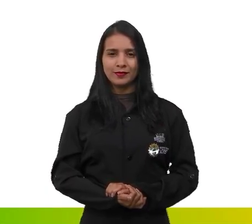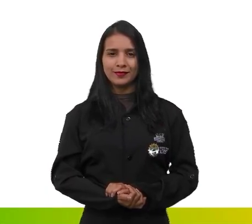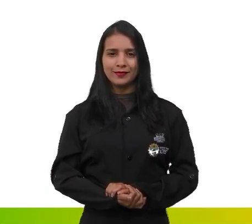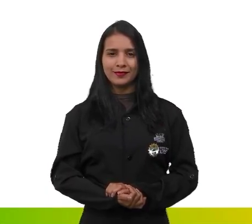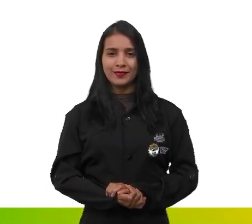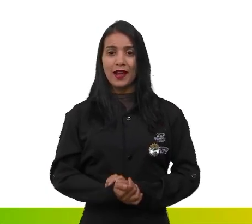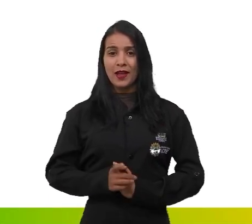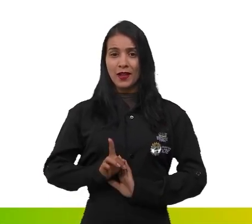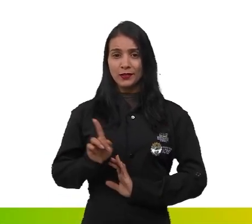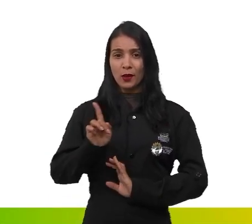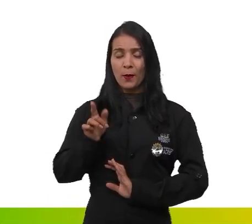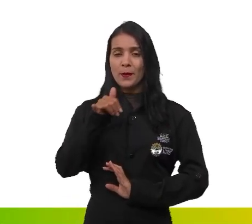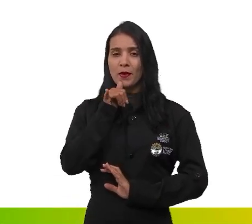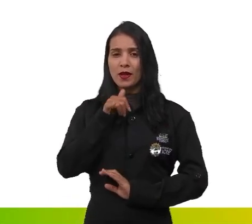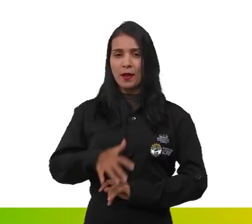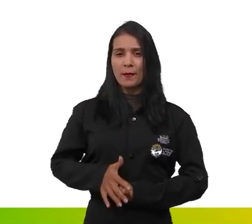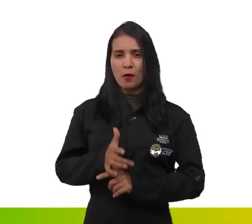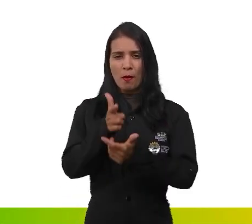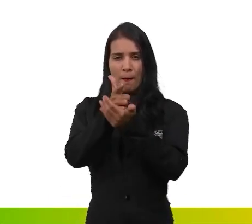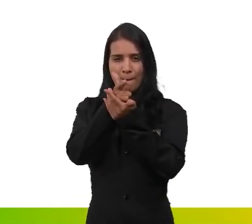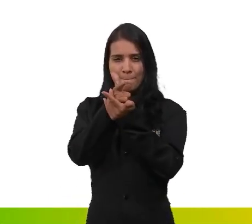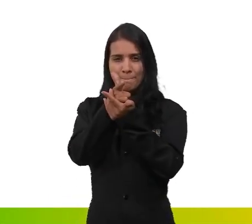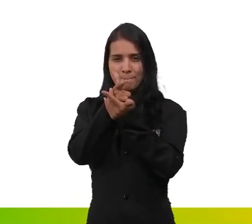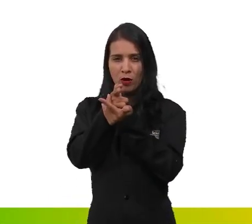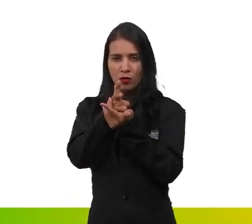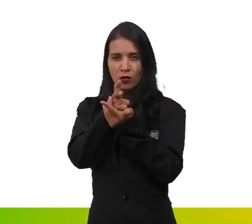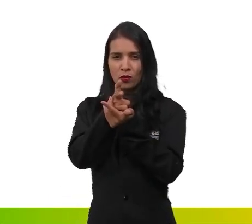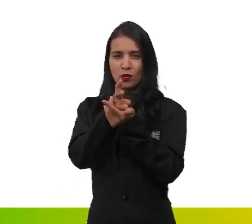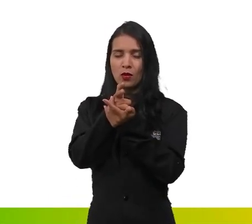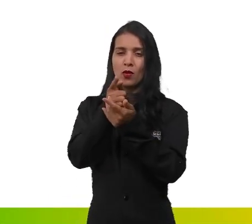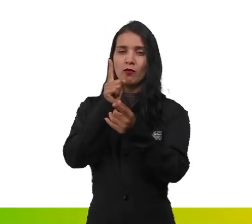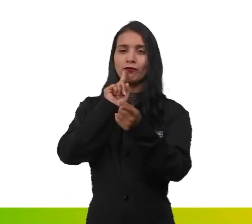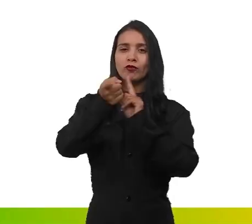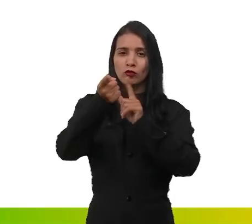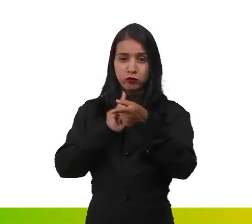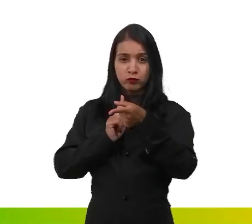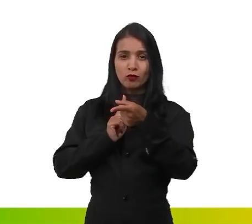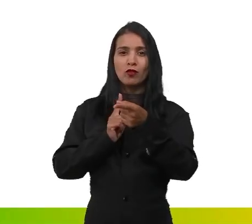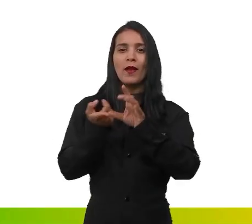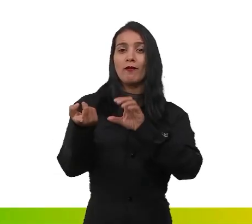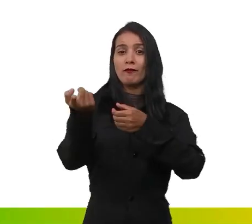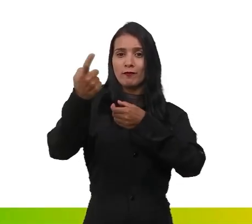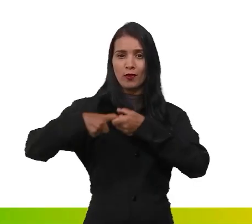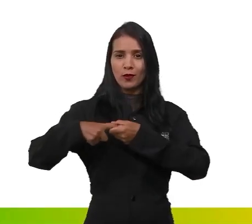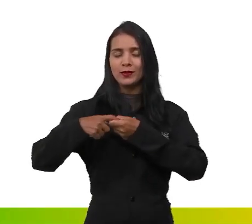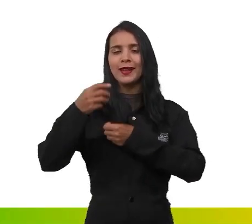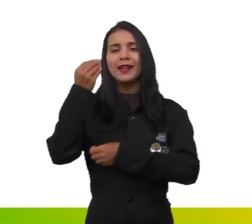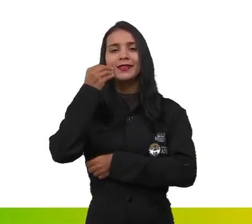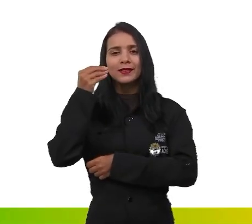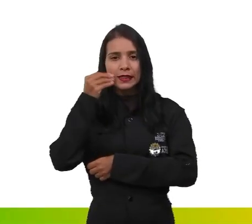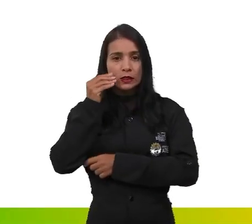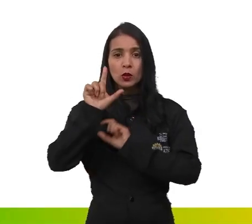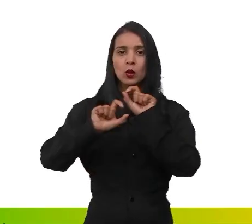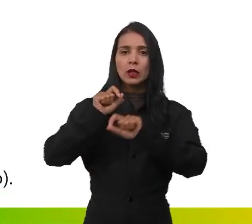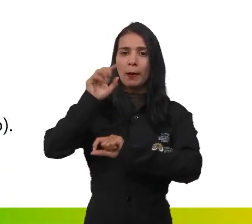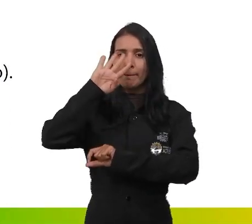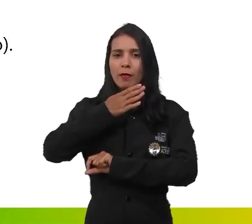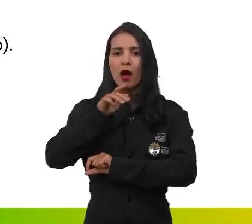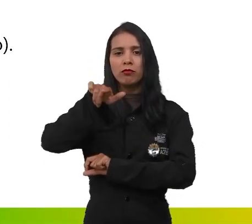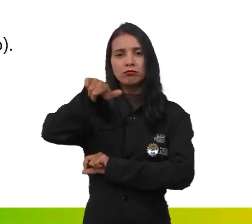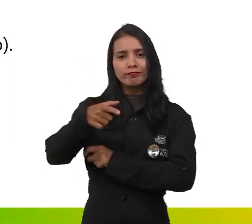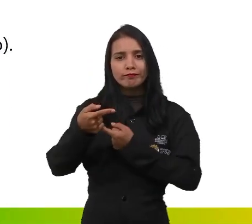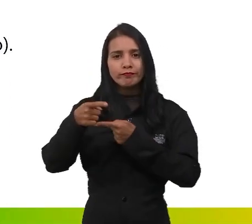culatra, ou seja, o tiro saiu pela culatra. Quer dizer o quê? Que ela tentou fazer o mal para alguém e o mal voltou para